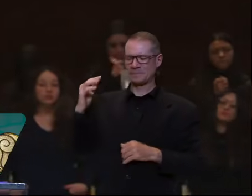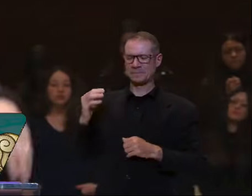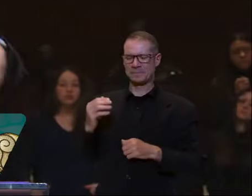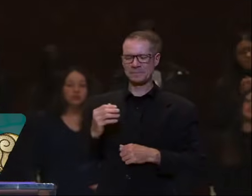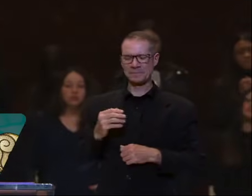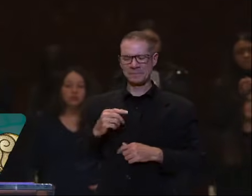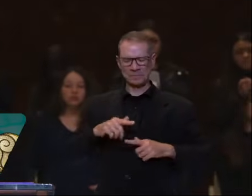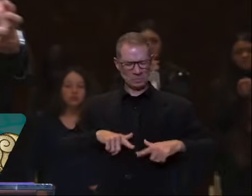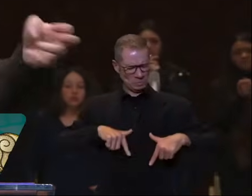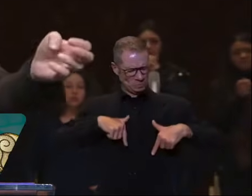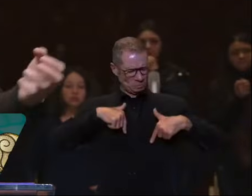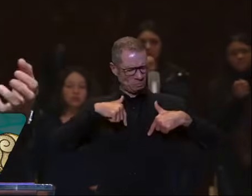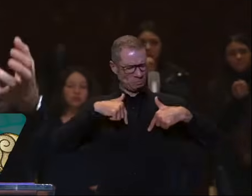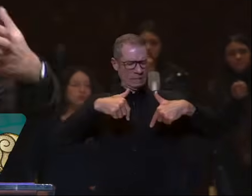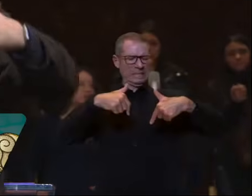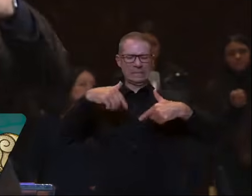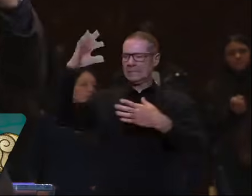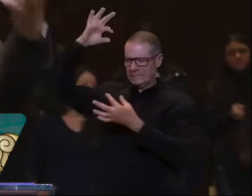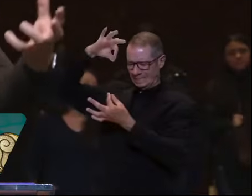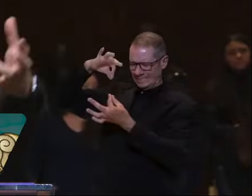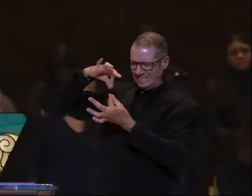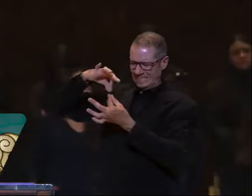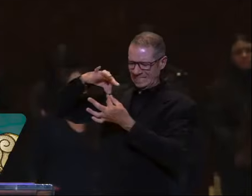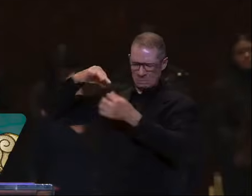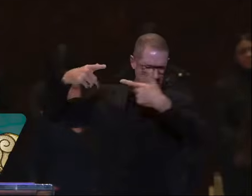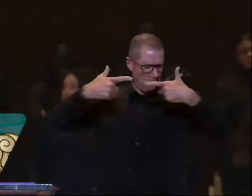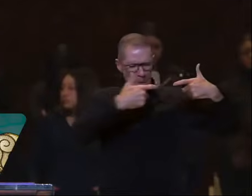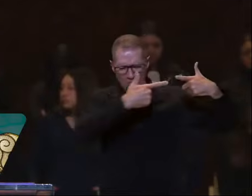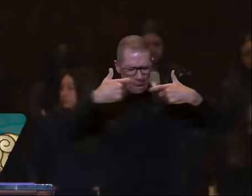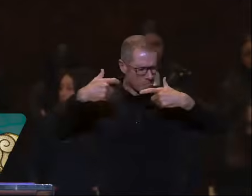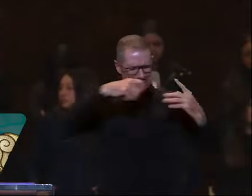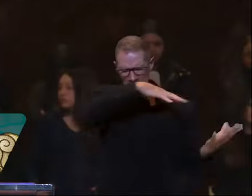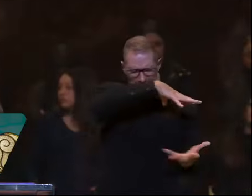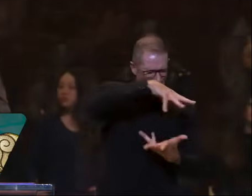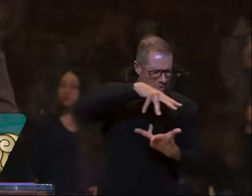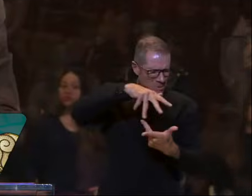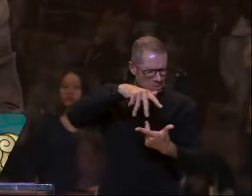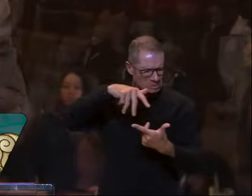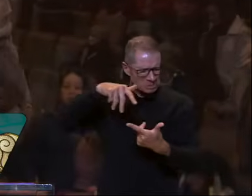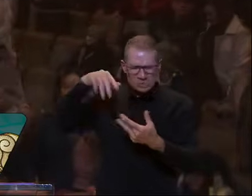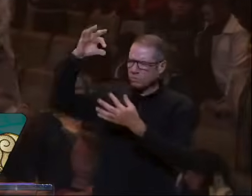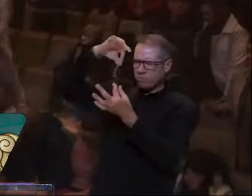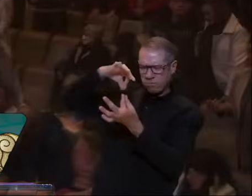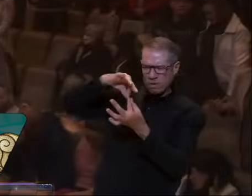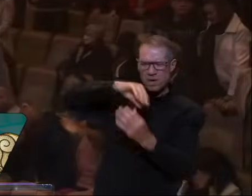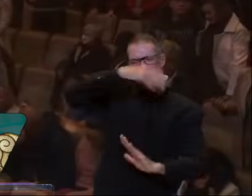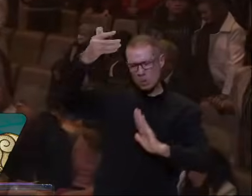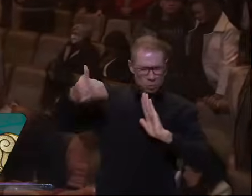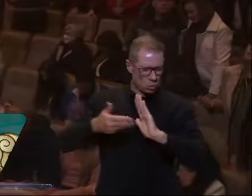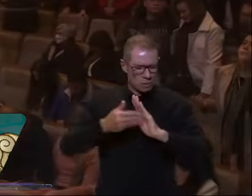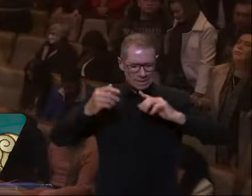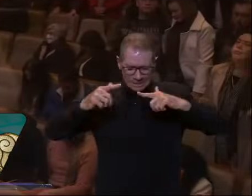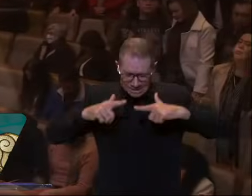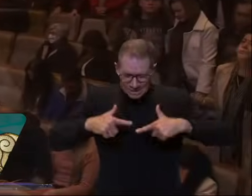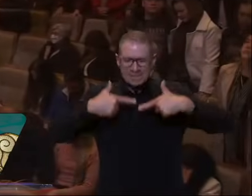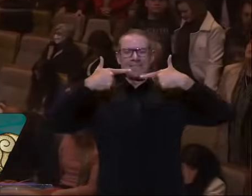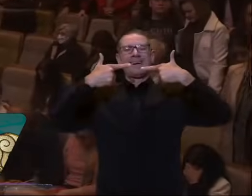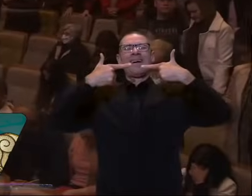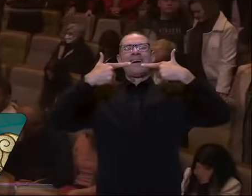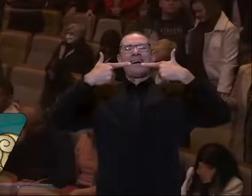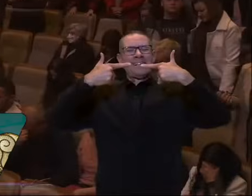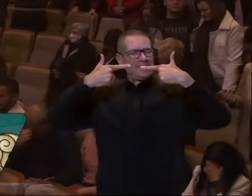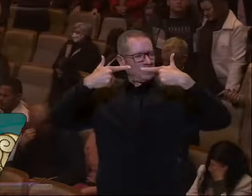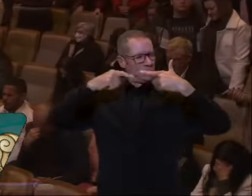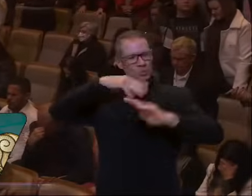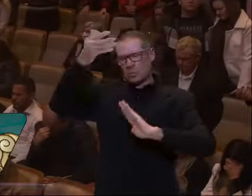nos embates espirituais, nesse mundo espiritual, tua palavra diz que toda sorte de bênçãos,